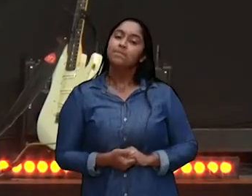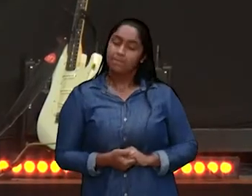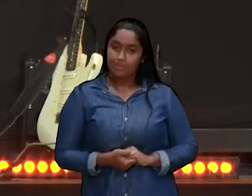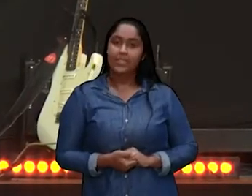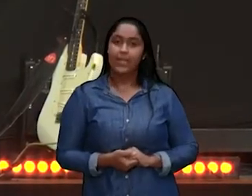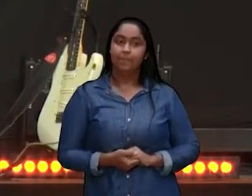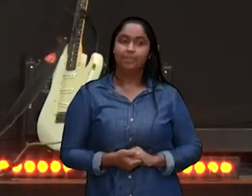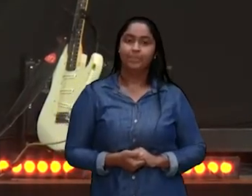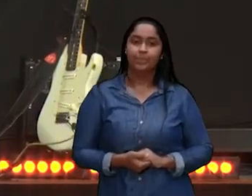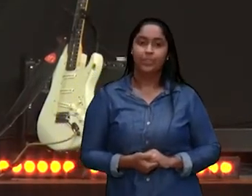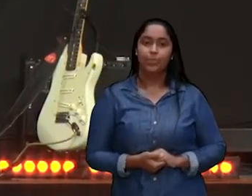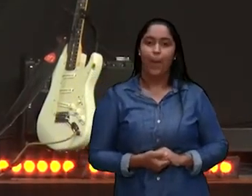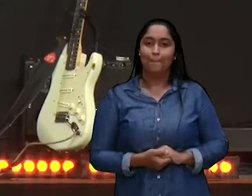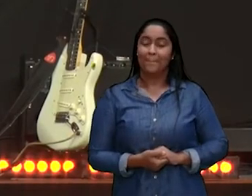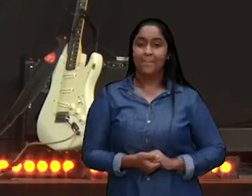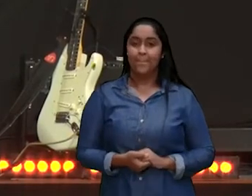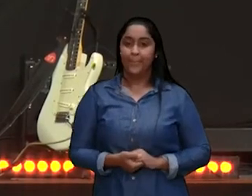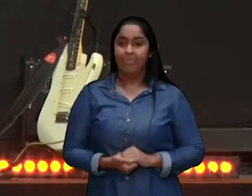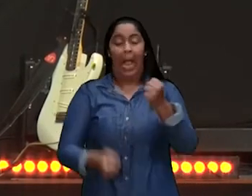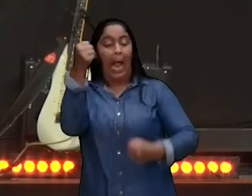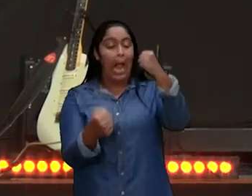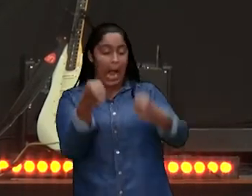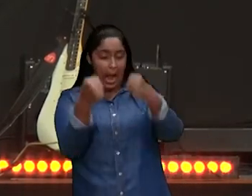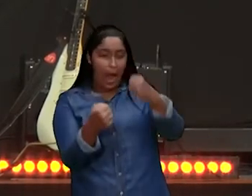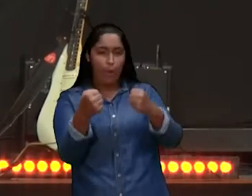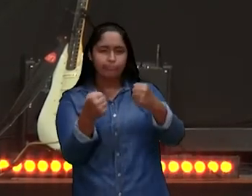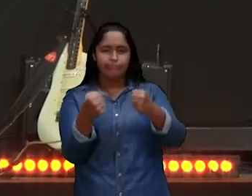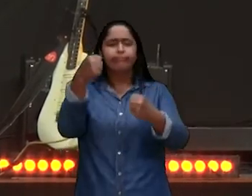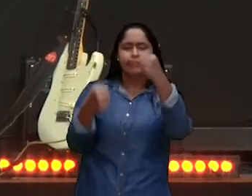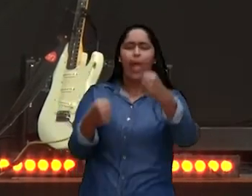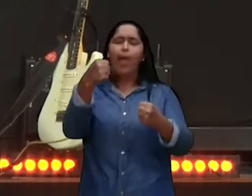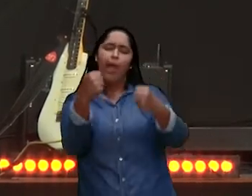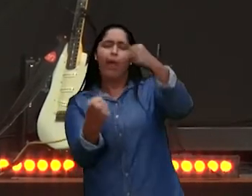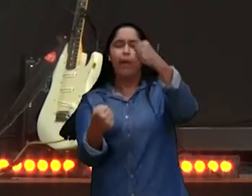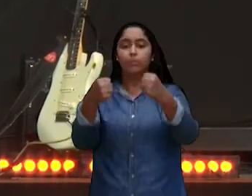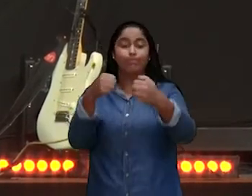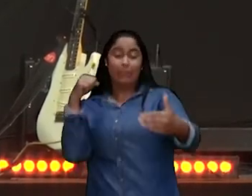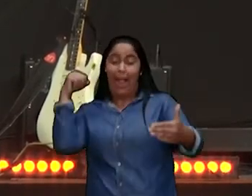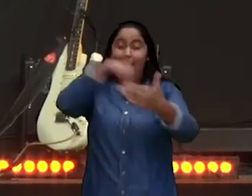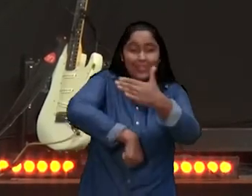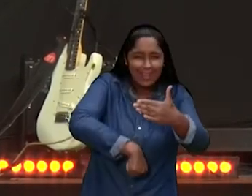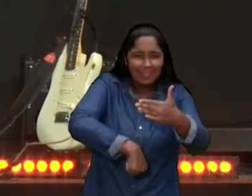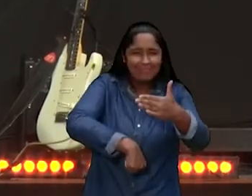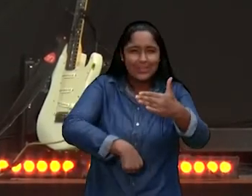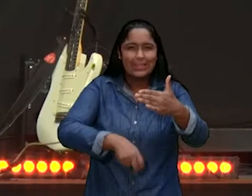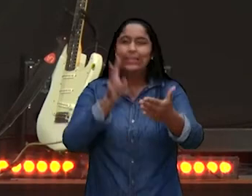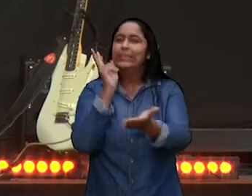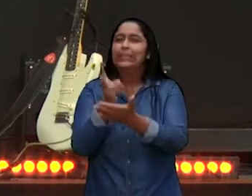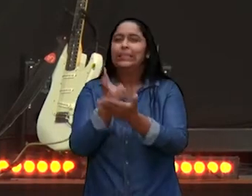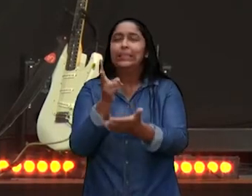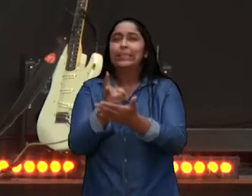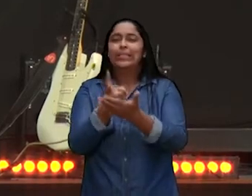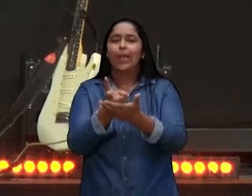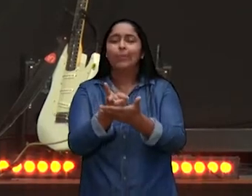Oi tá dentro de um carro tem um acidente ela fica com trauma toda vez que ela entrou no carro Alguém passou de